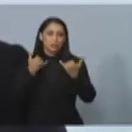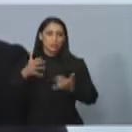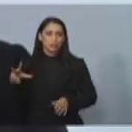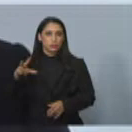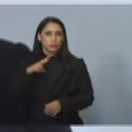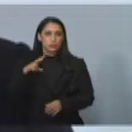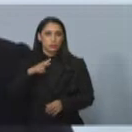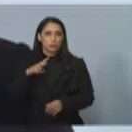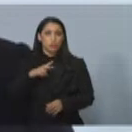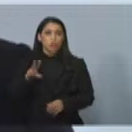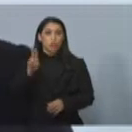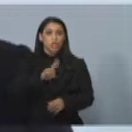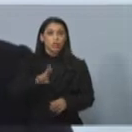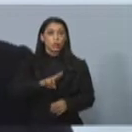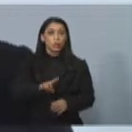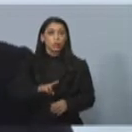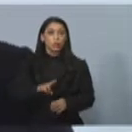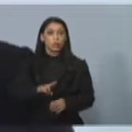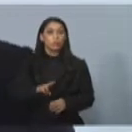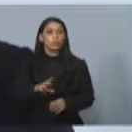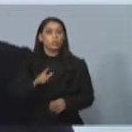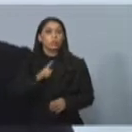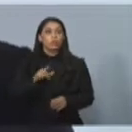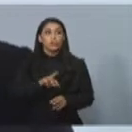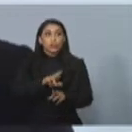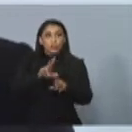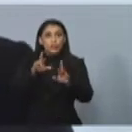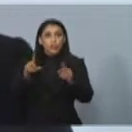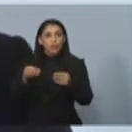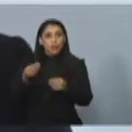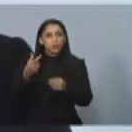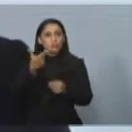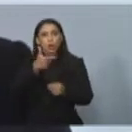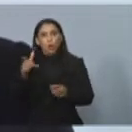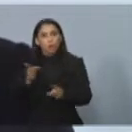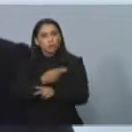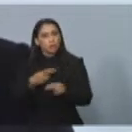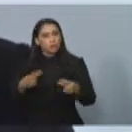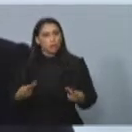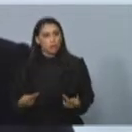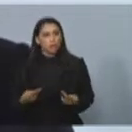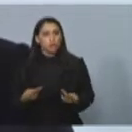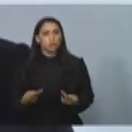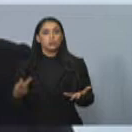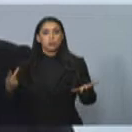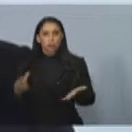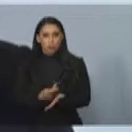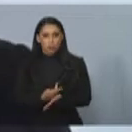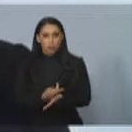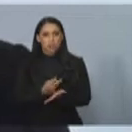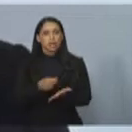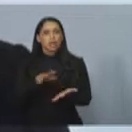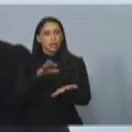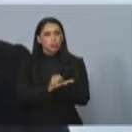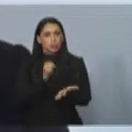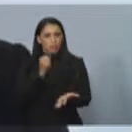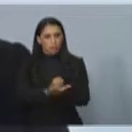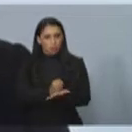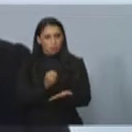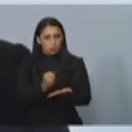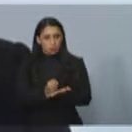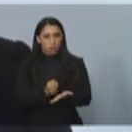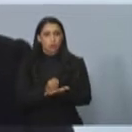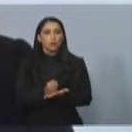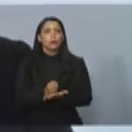dados diante de contextos e finalidades distintas. O que ocorre com o cadastro base do cidadão é que ele basicamente institui um sistema